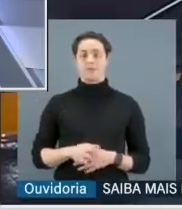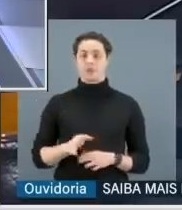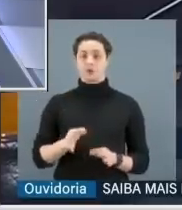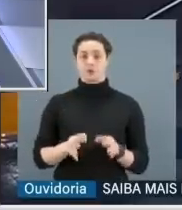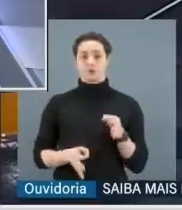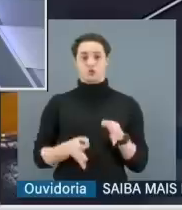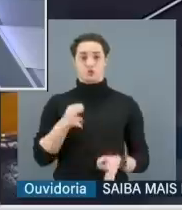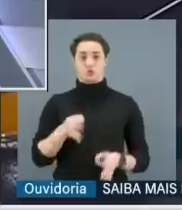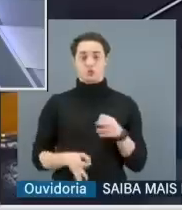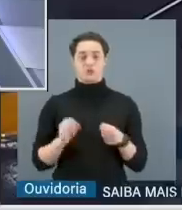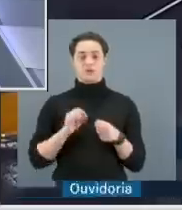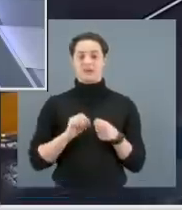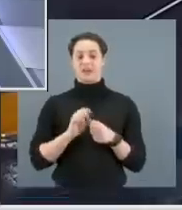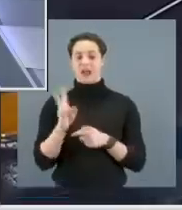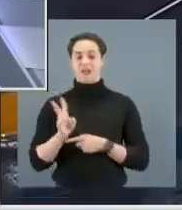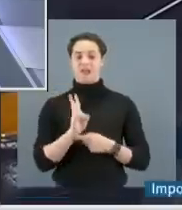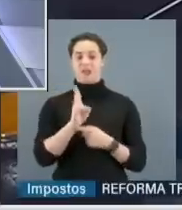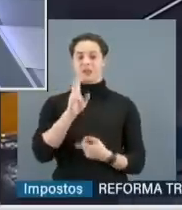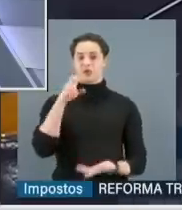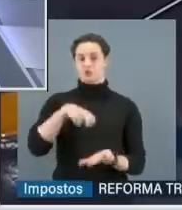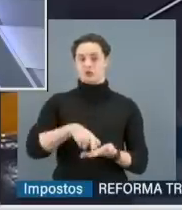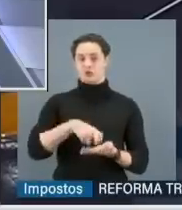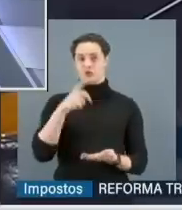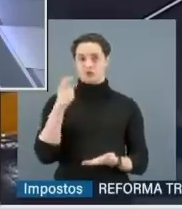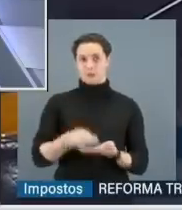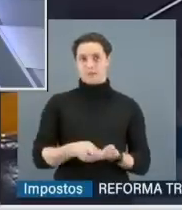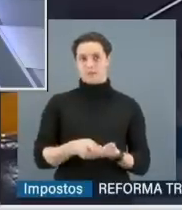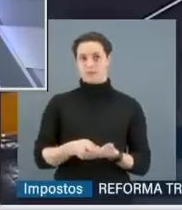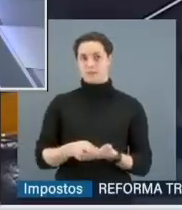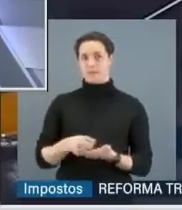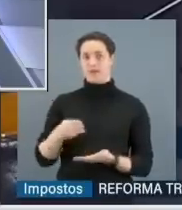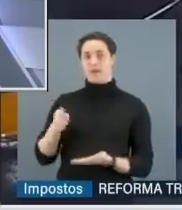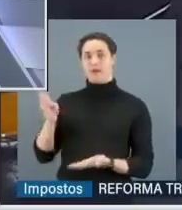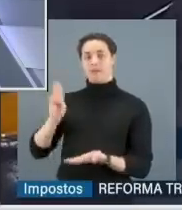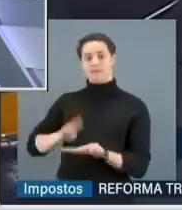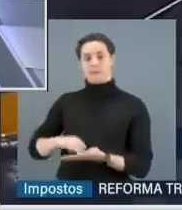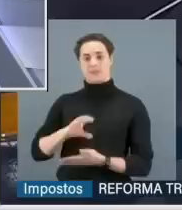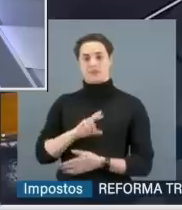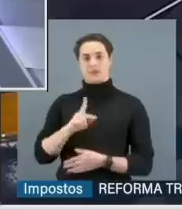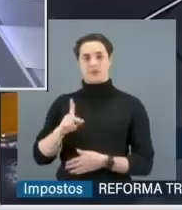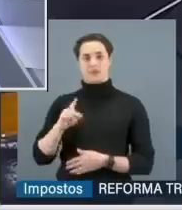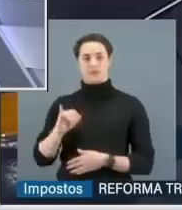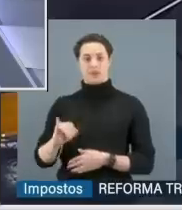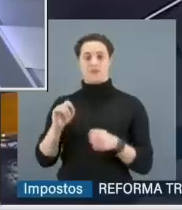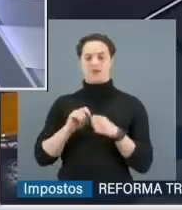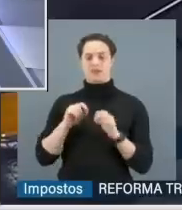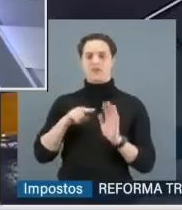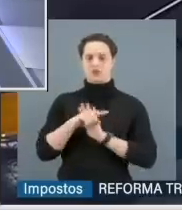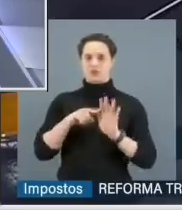o requisito do periculum in libertatis. Então, ele é um preso político. Mauro Cid é um preso